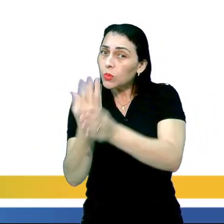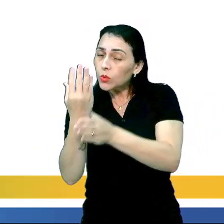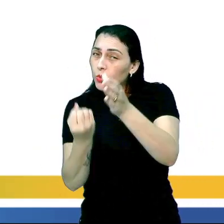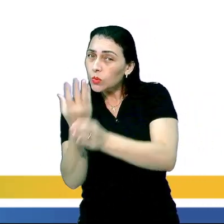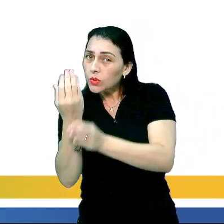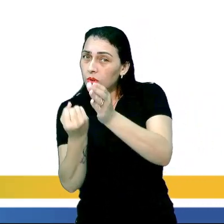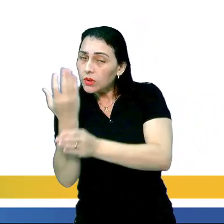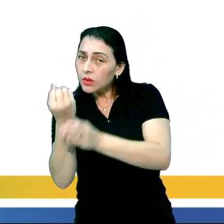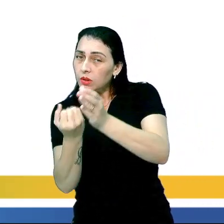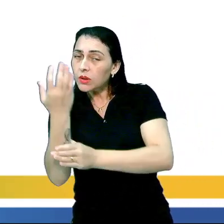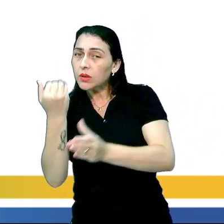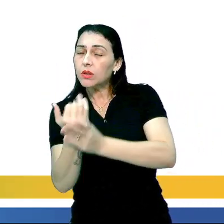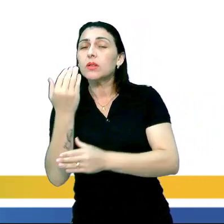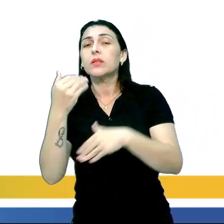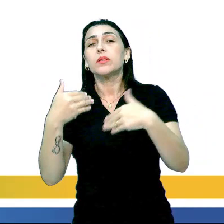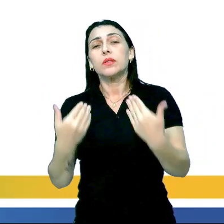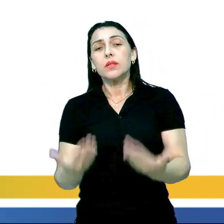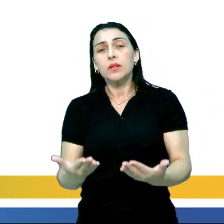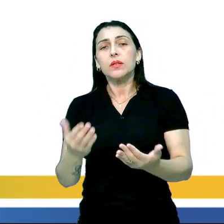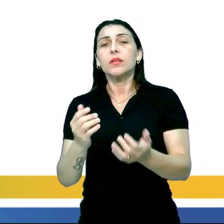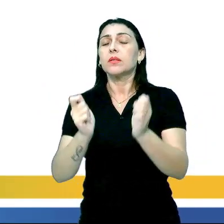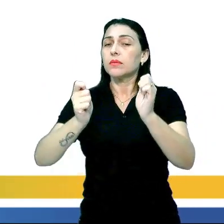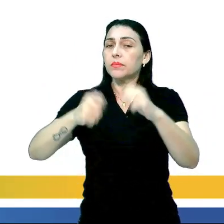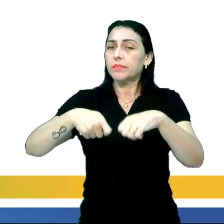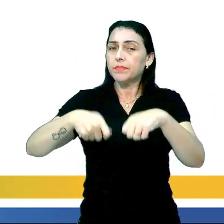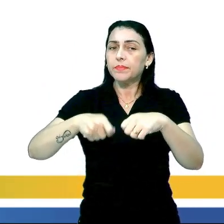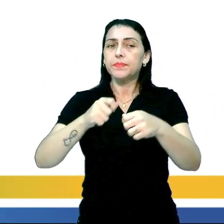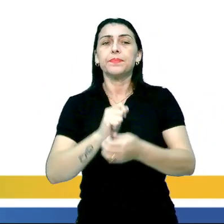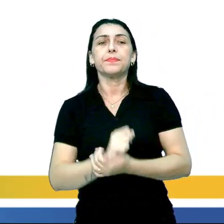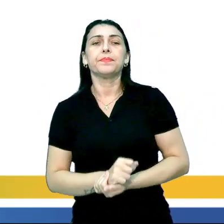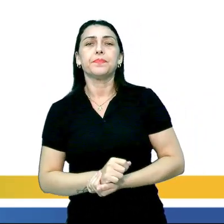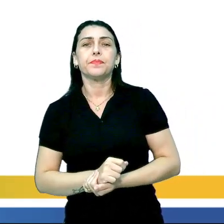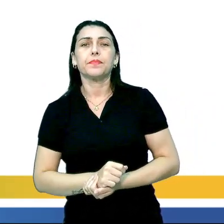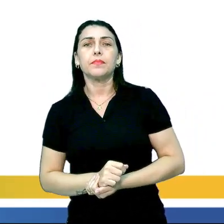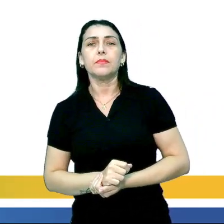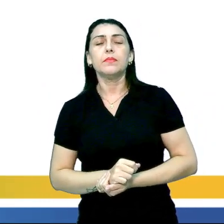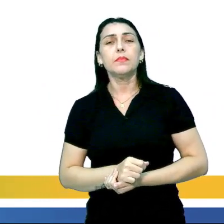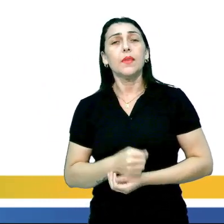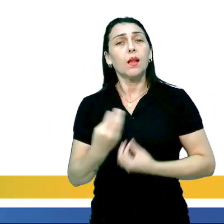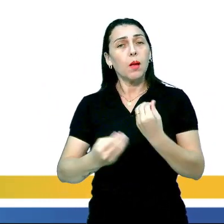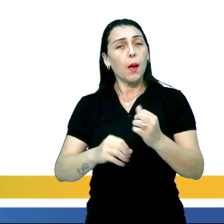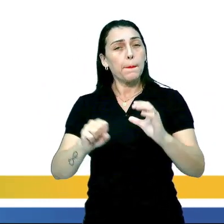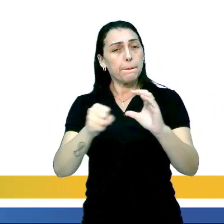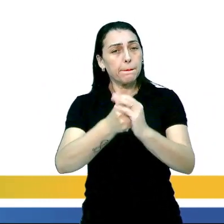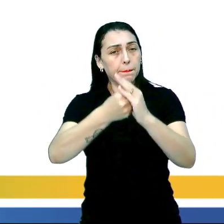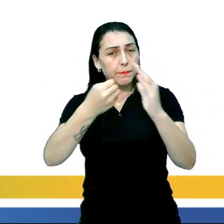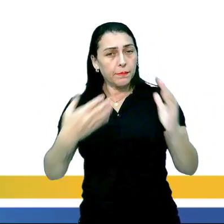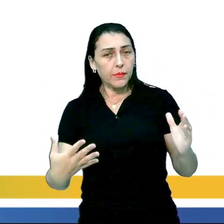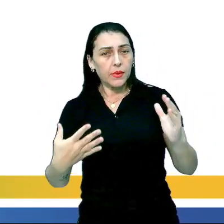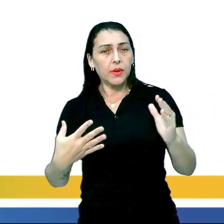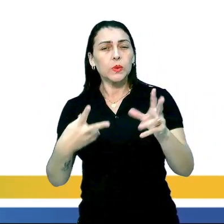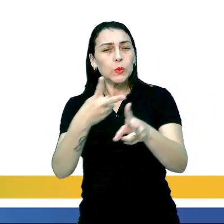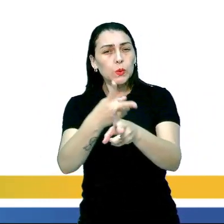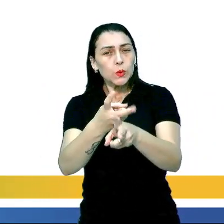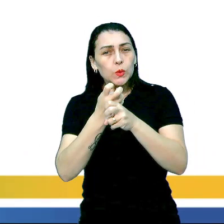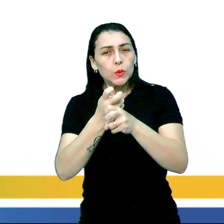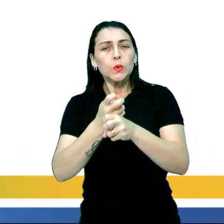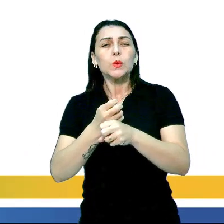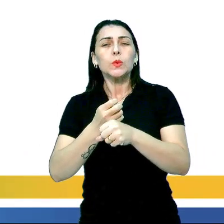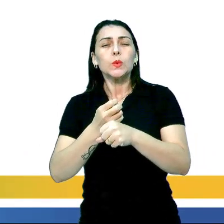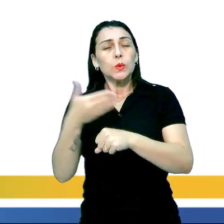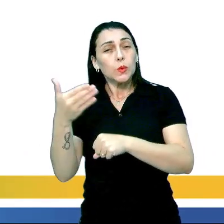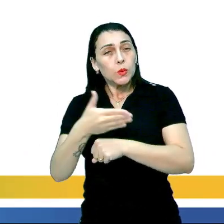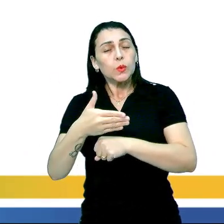atividades humanas, inviabilizando a sua capacidade de produzir. As principais causas: exploração